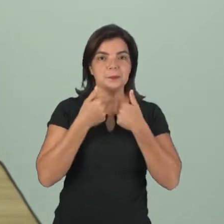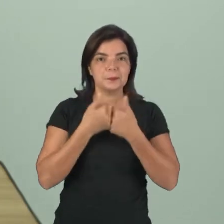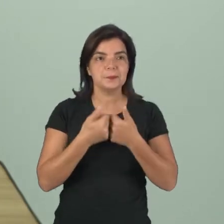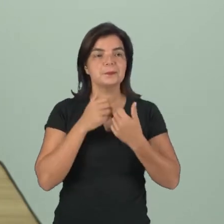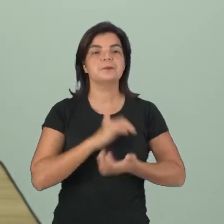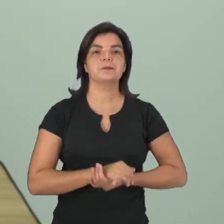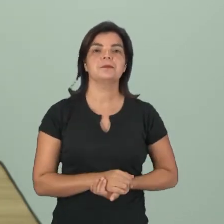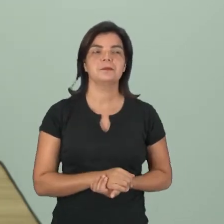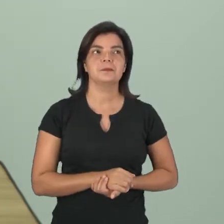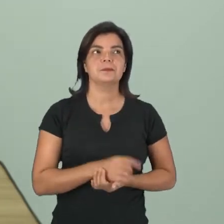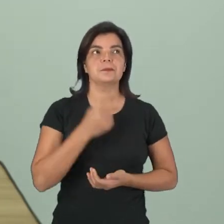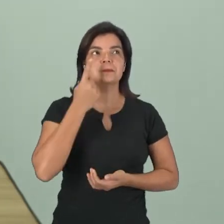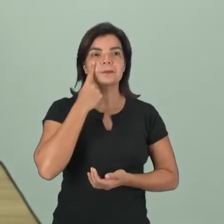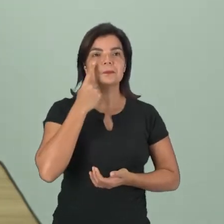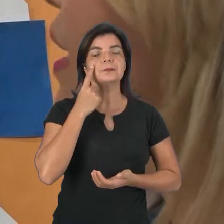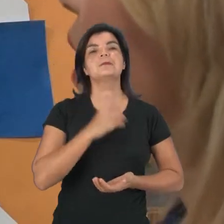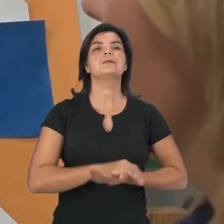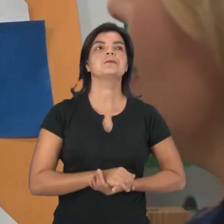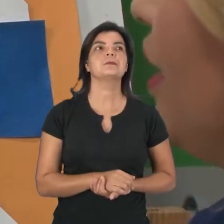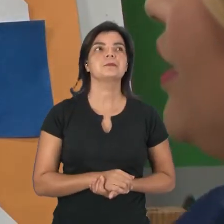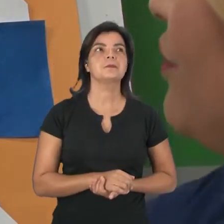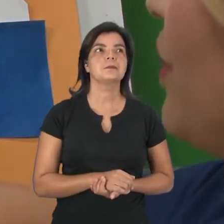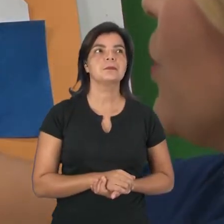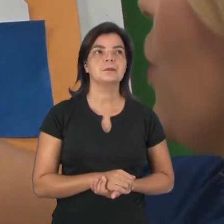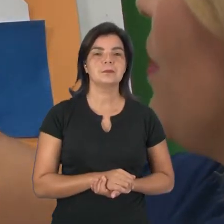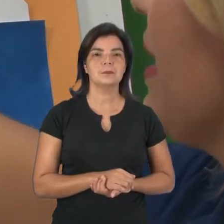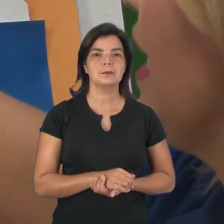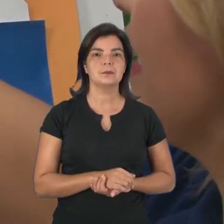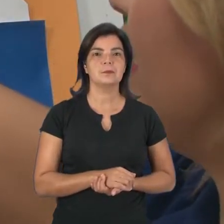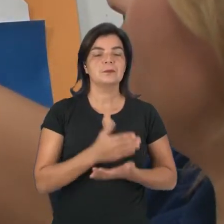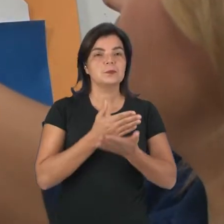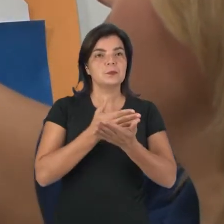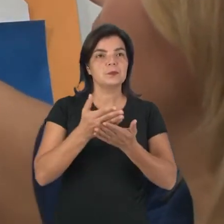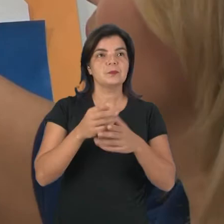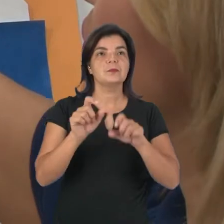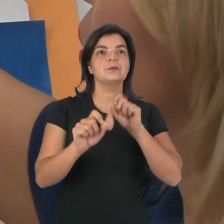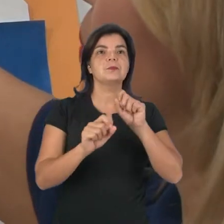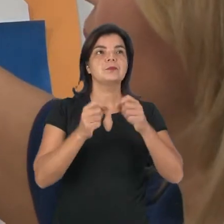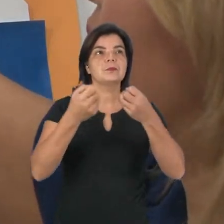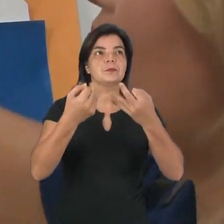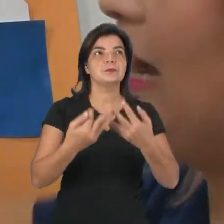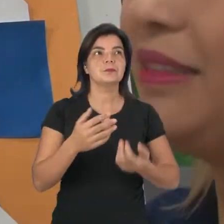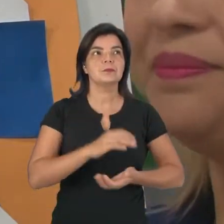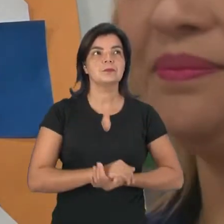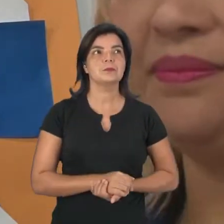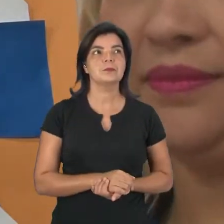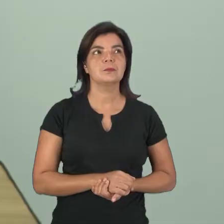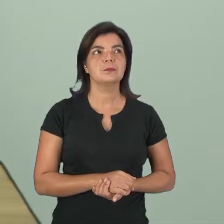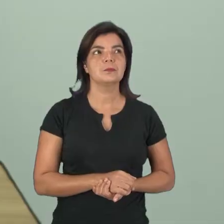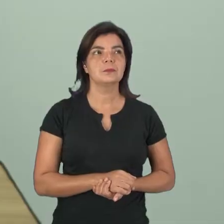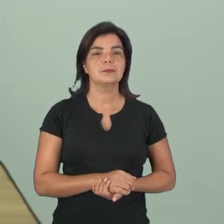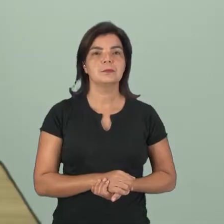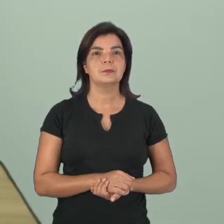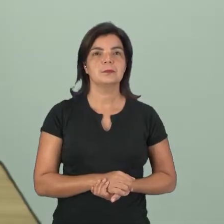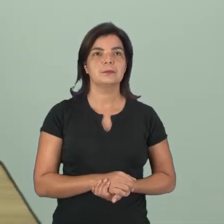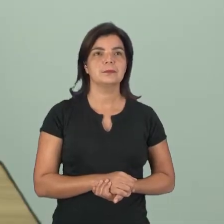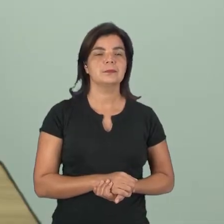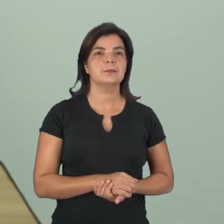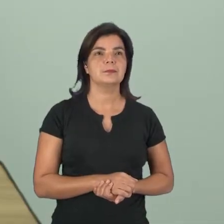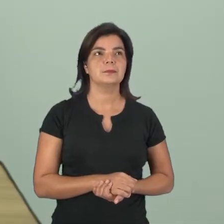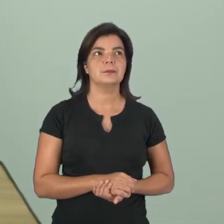bem? Vamos lá então. Vamos começar aqui. Vou pegar